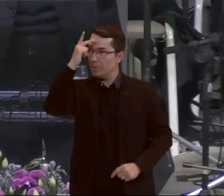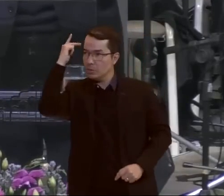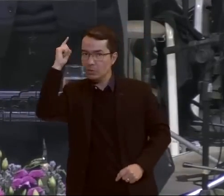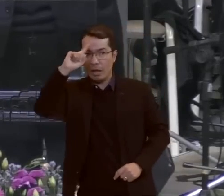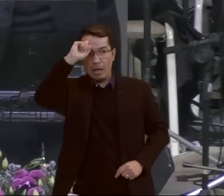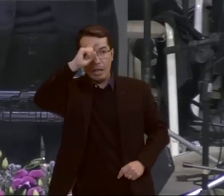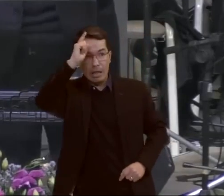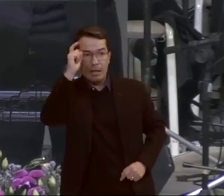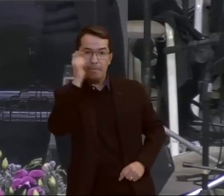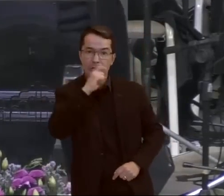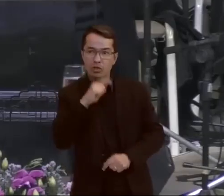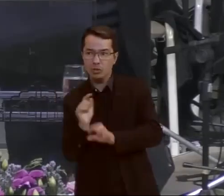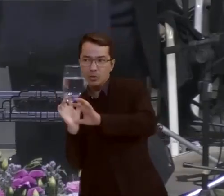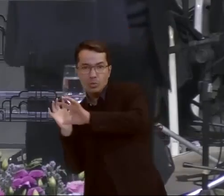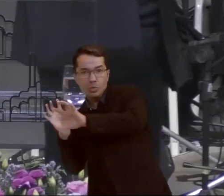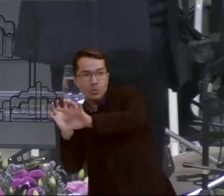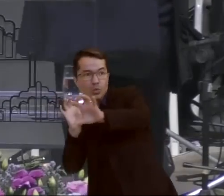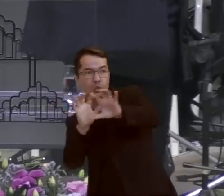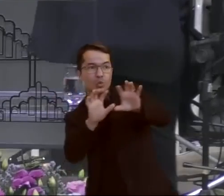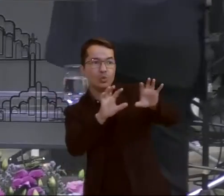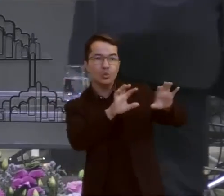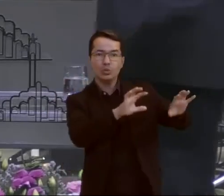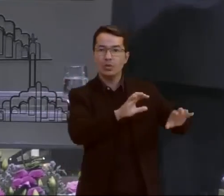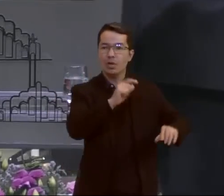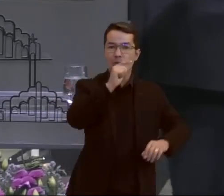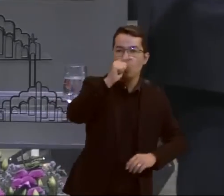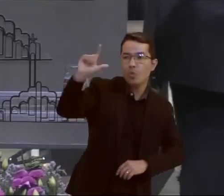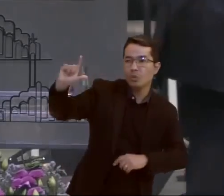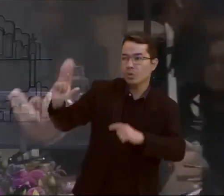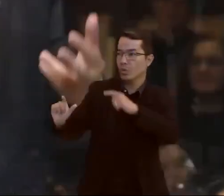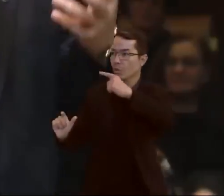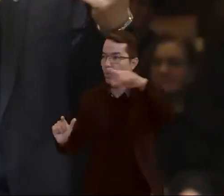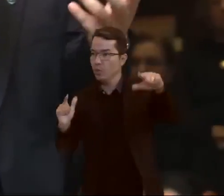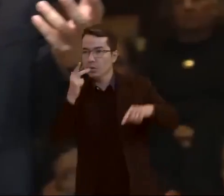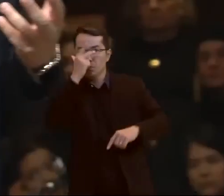delas levam os outros pelos caminhos errados. Ele está